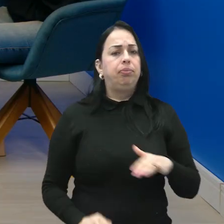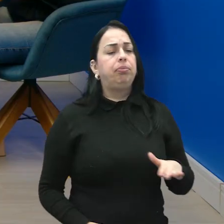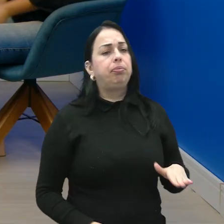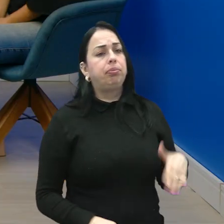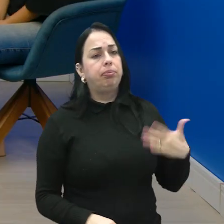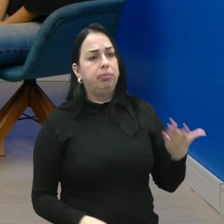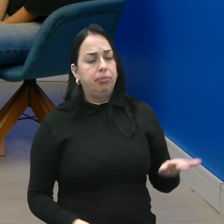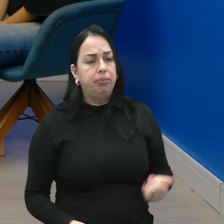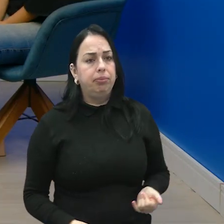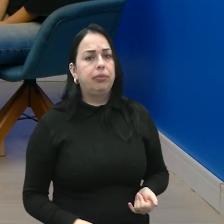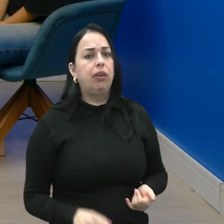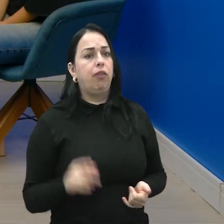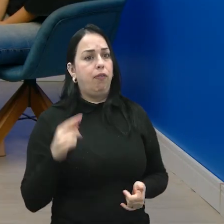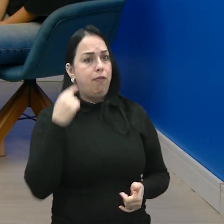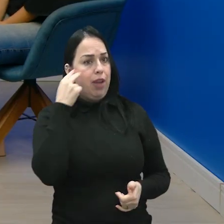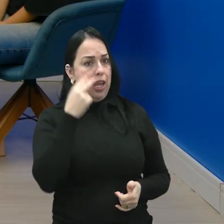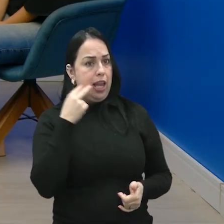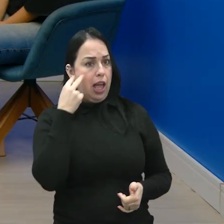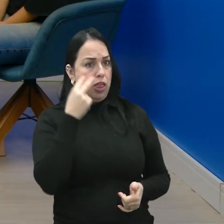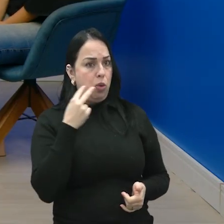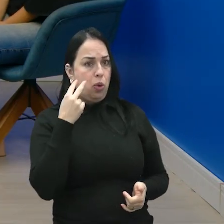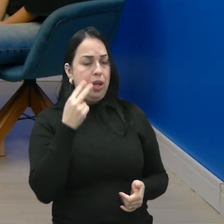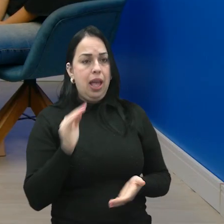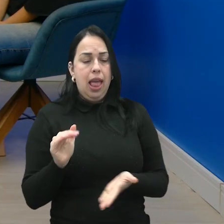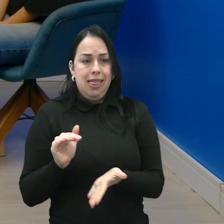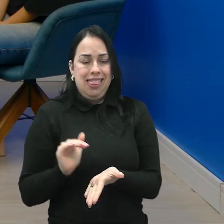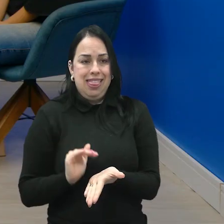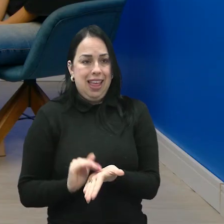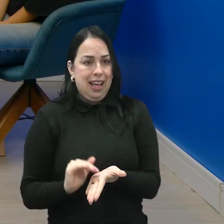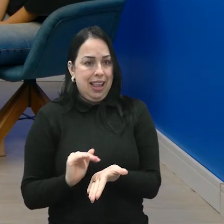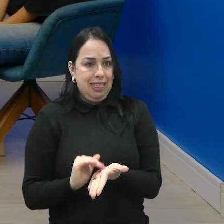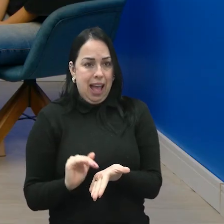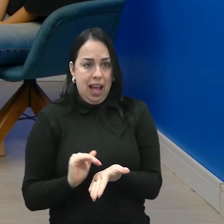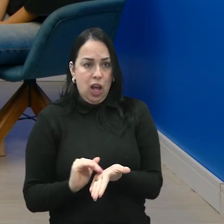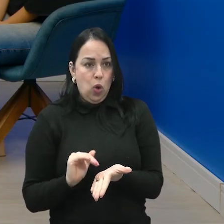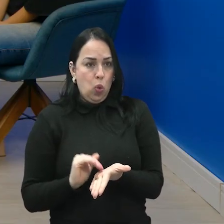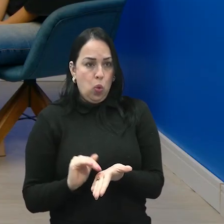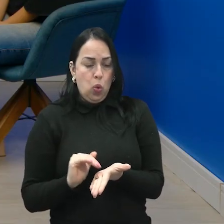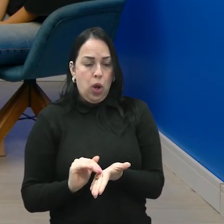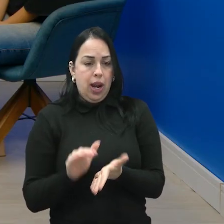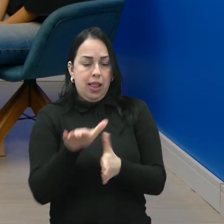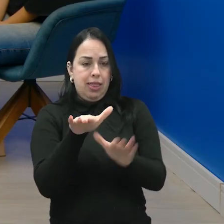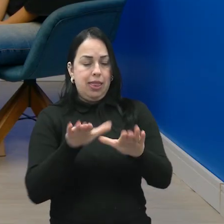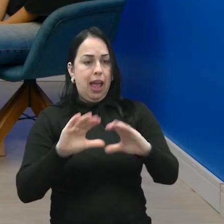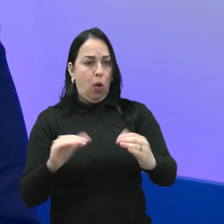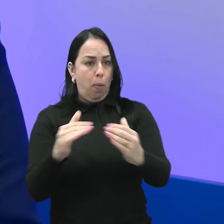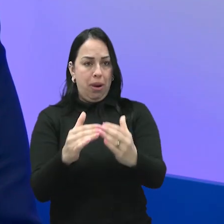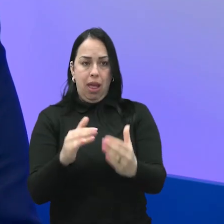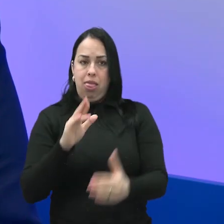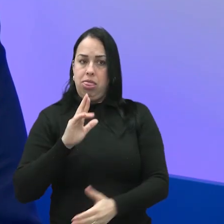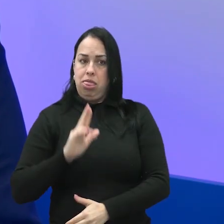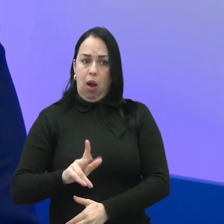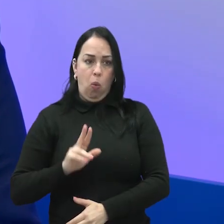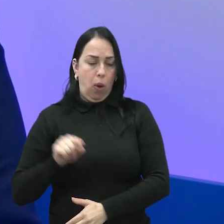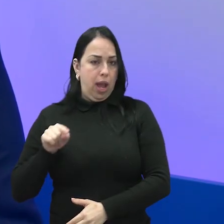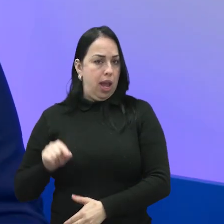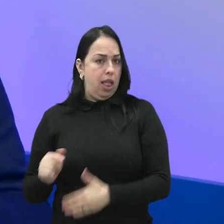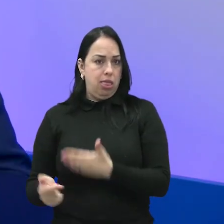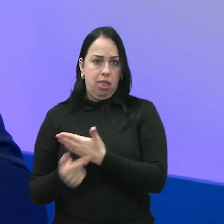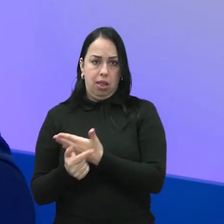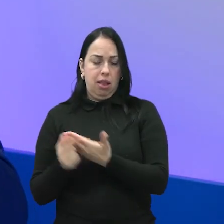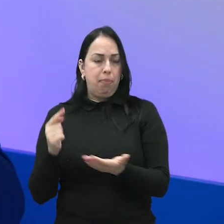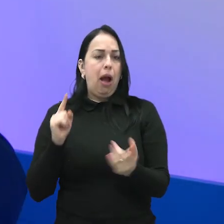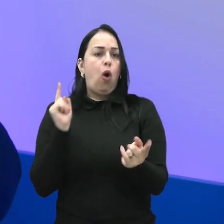dessa atuação? Vereador, ele não é secretário de uma comunidade ou de um povo para que